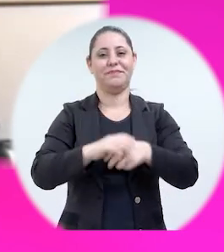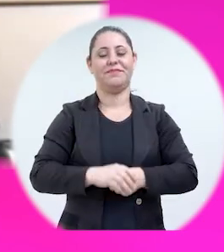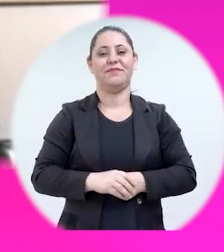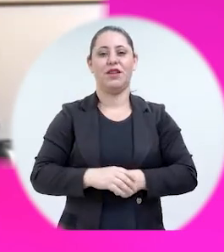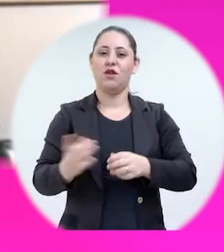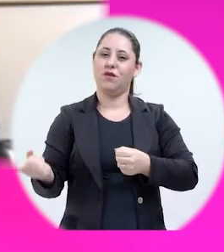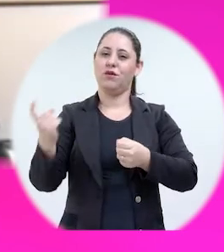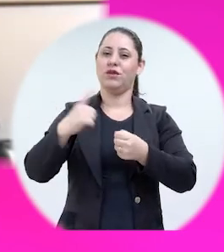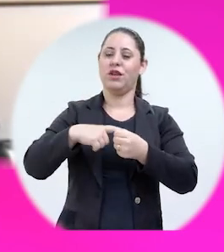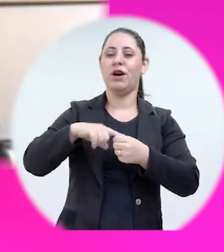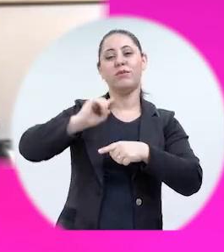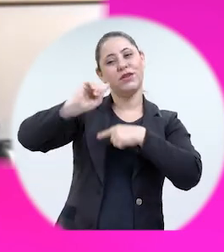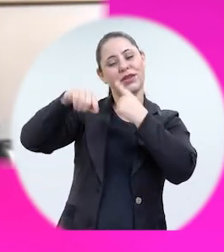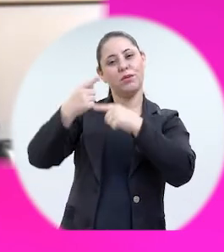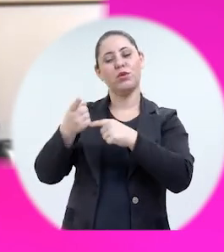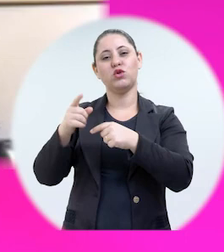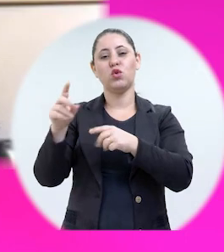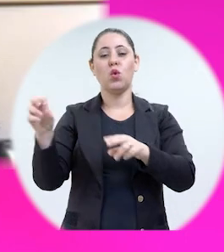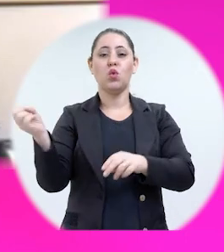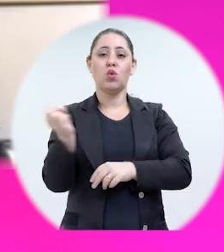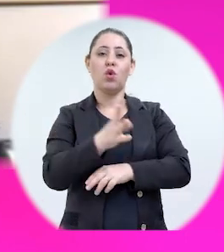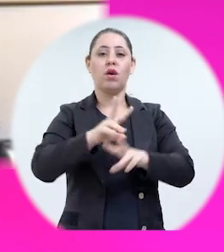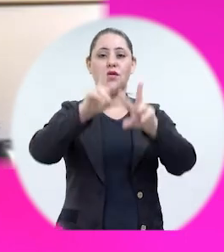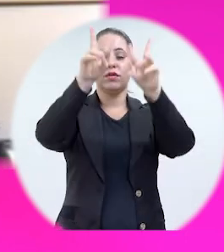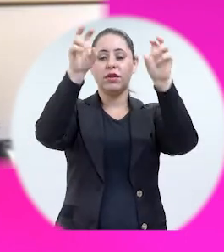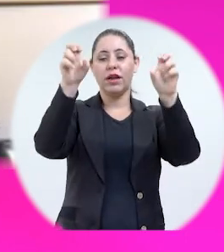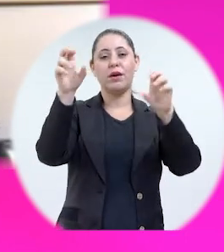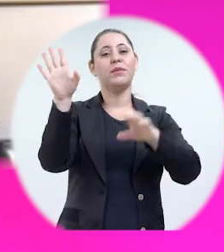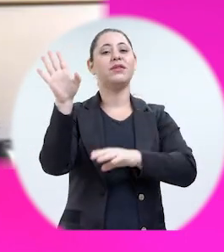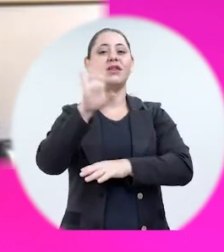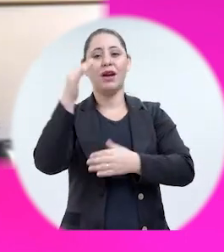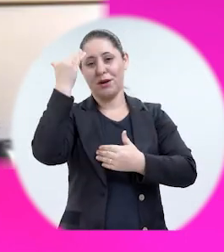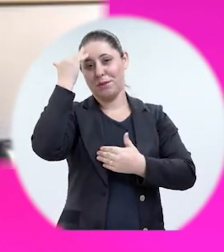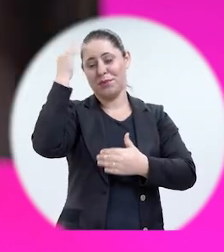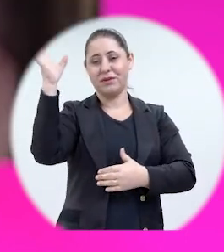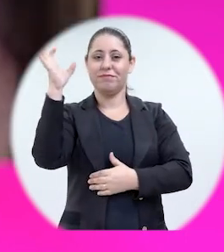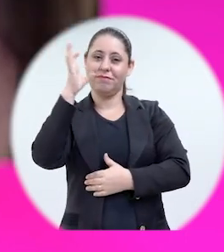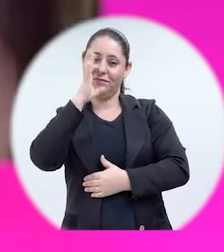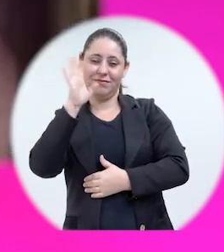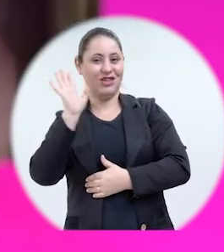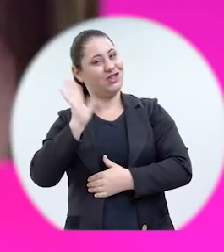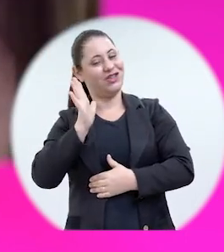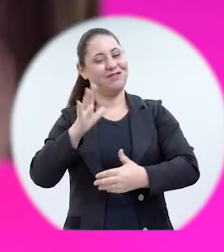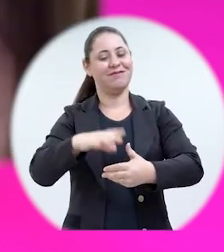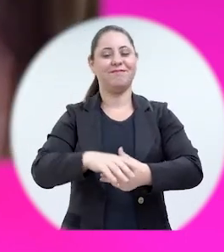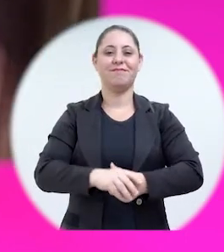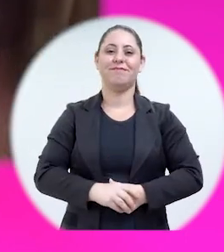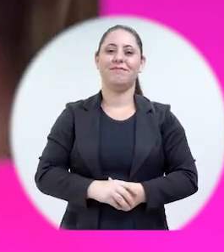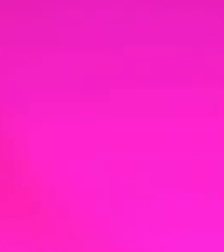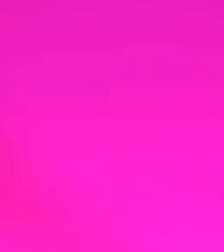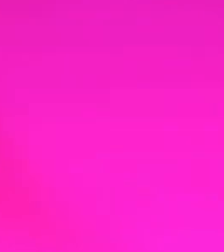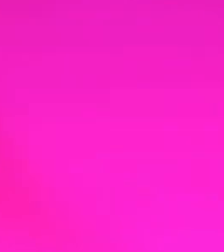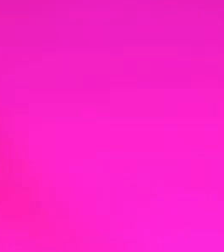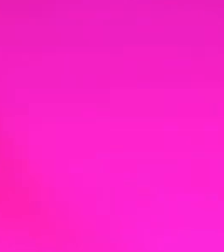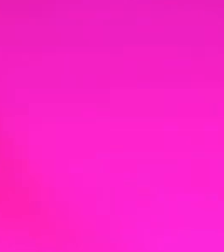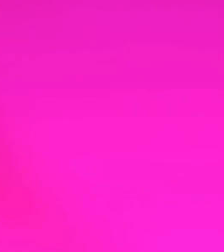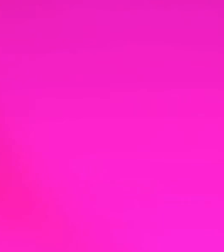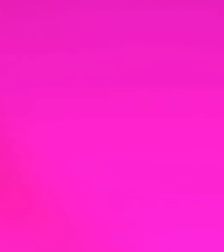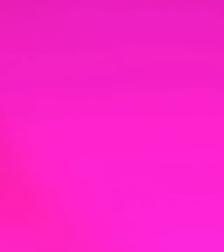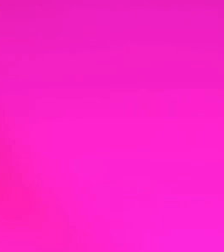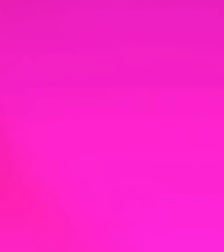pessoas possível. Voltamos numa próxima edição com um novo tema. Até a próxima. Muito obrigada pela companhia. Tchau, tchau.